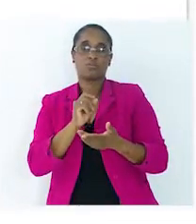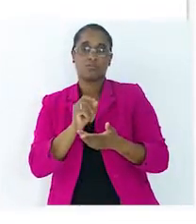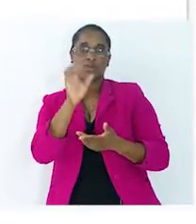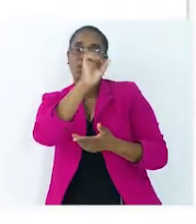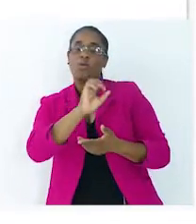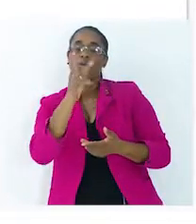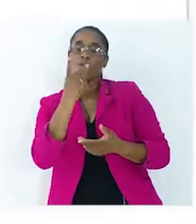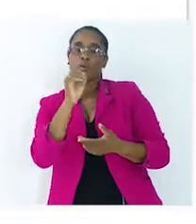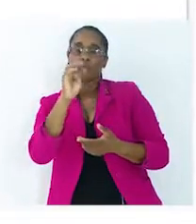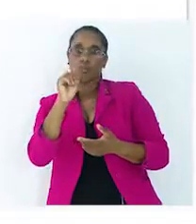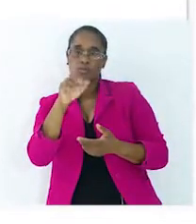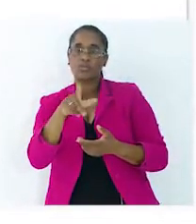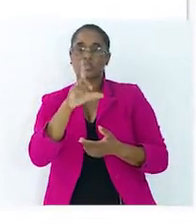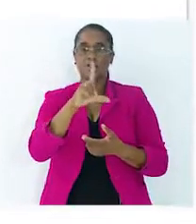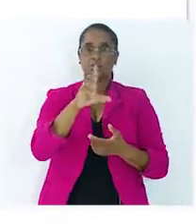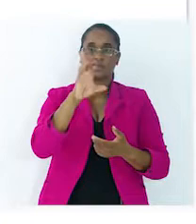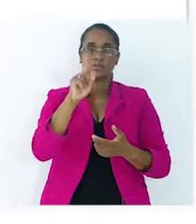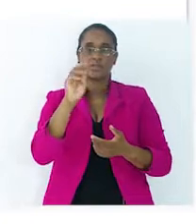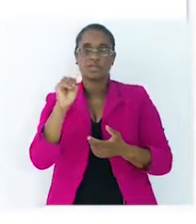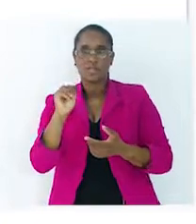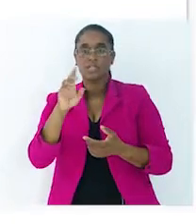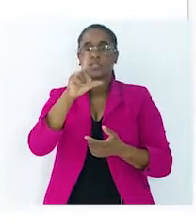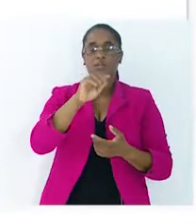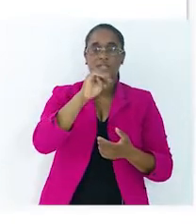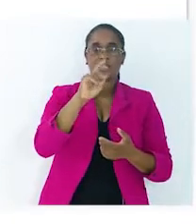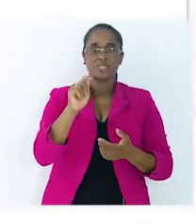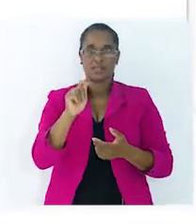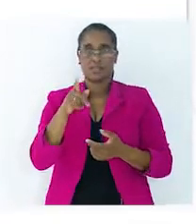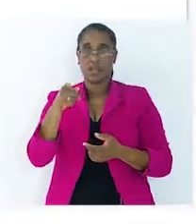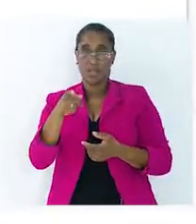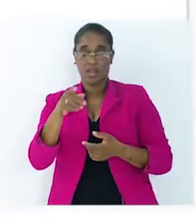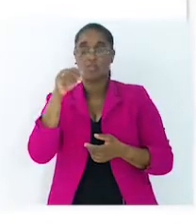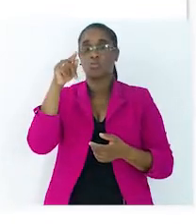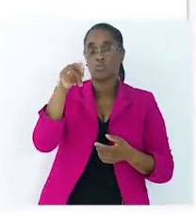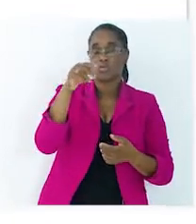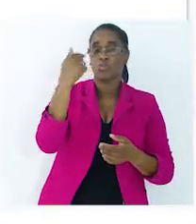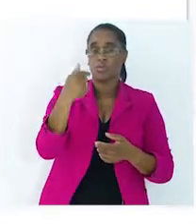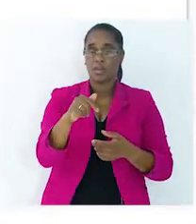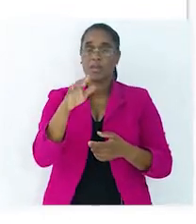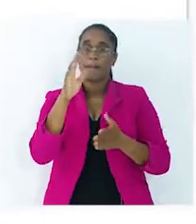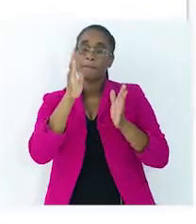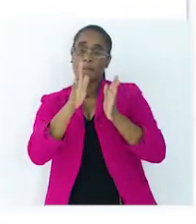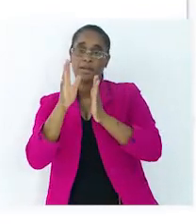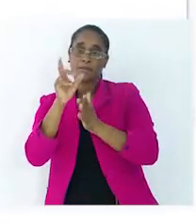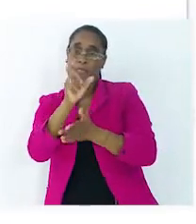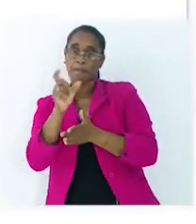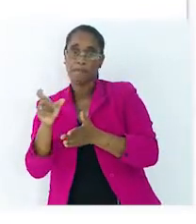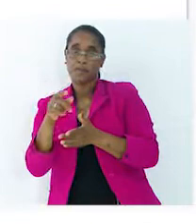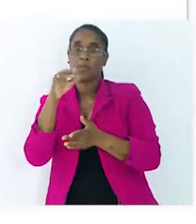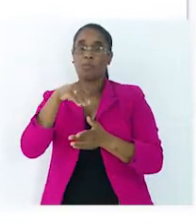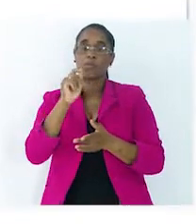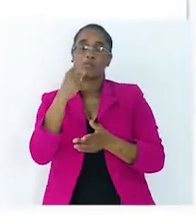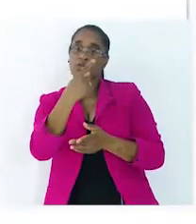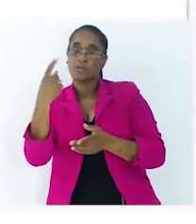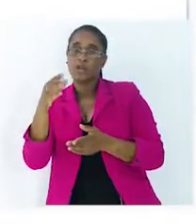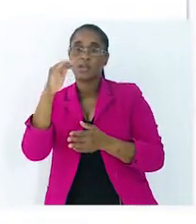vos, o lhes e o se. Então aqui tu tens parcela de pronomes do singular e parcelas